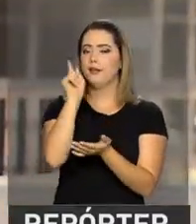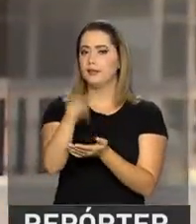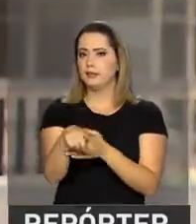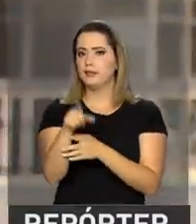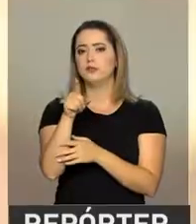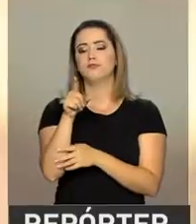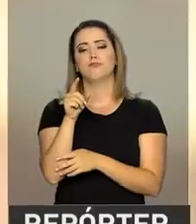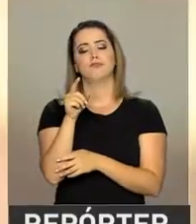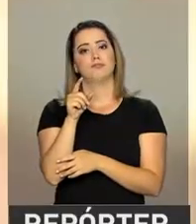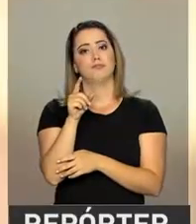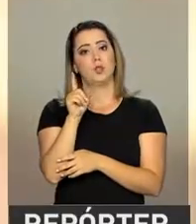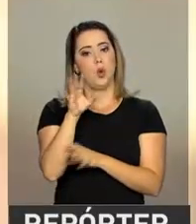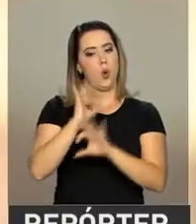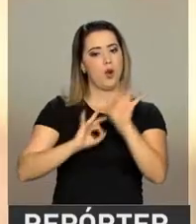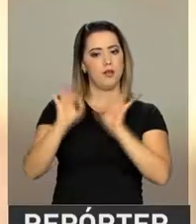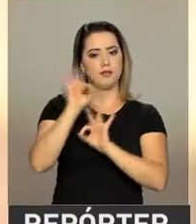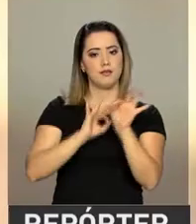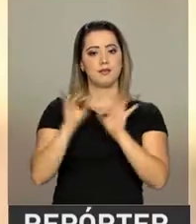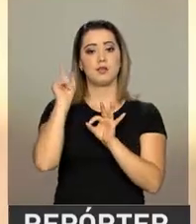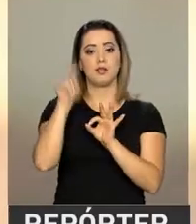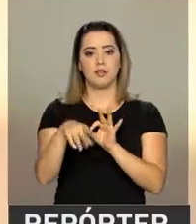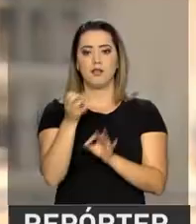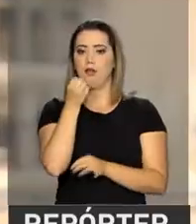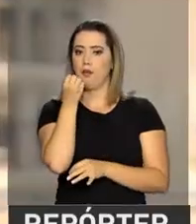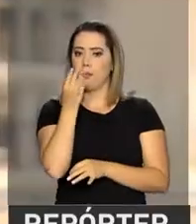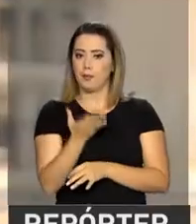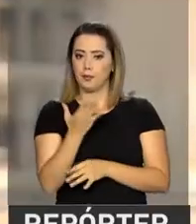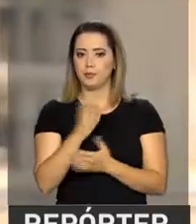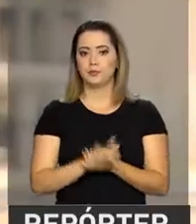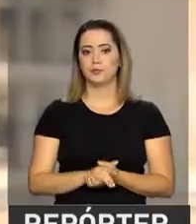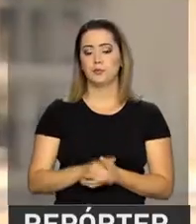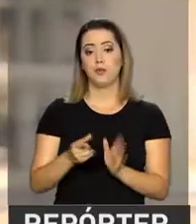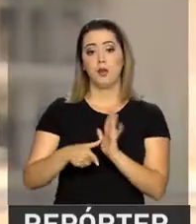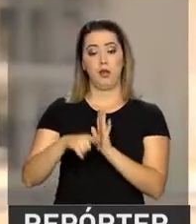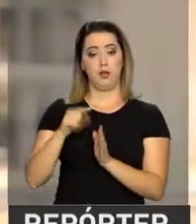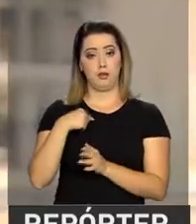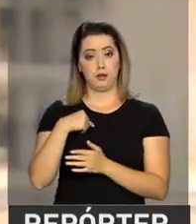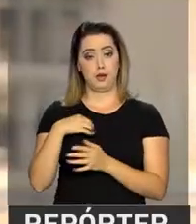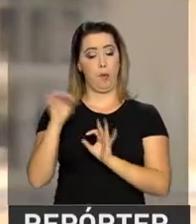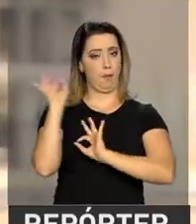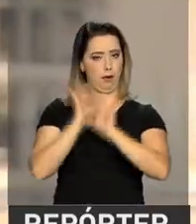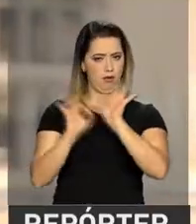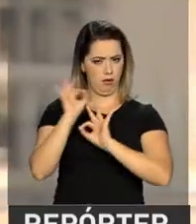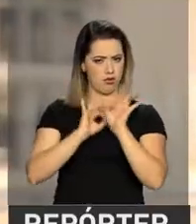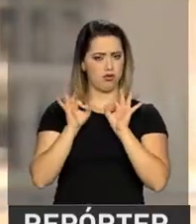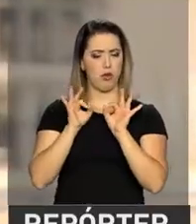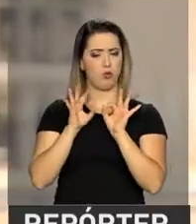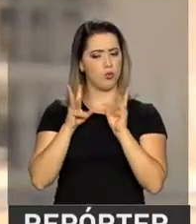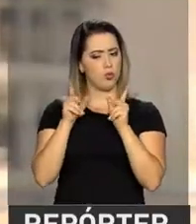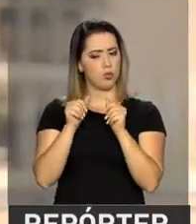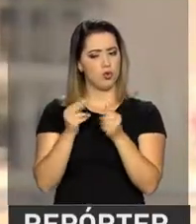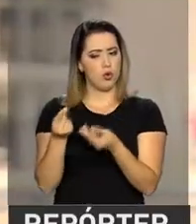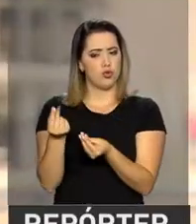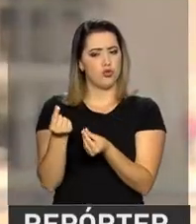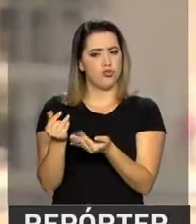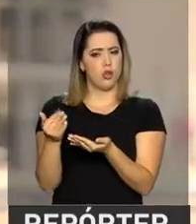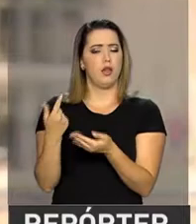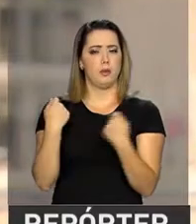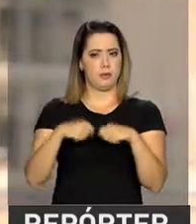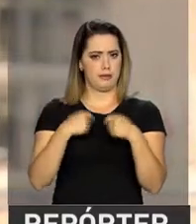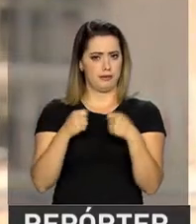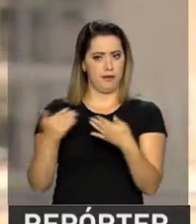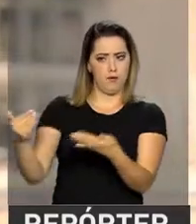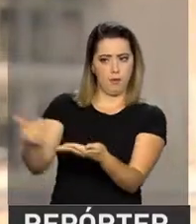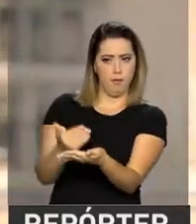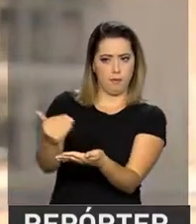garante se organizar vale a pena eu tinha um planejamento de juntar um orçamento